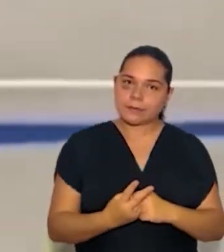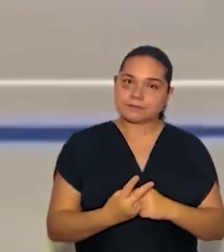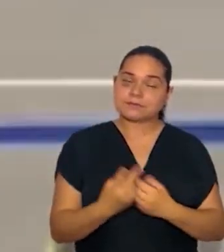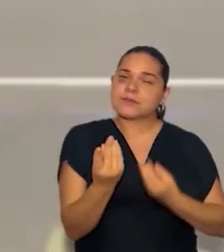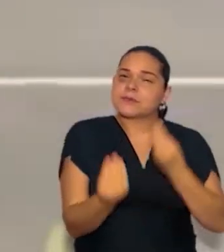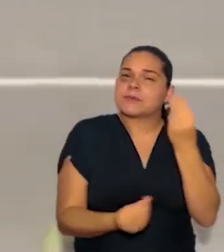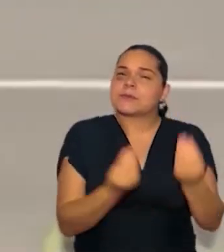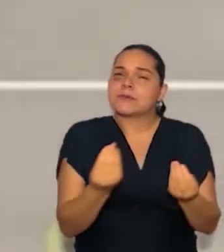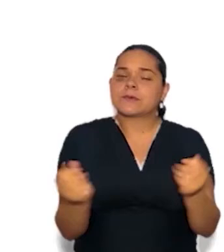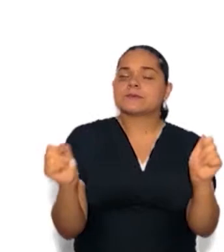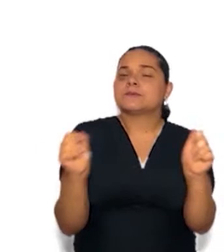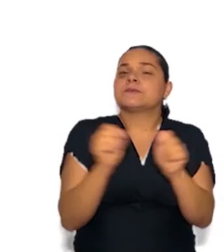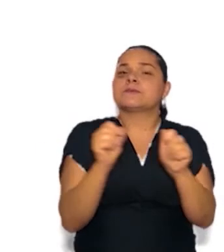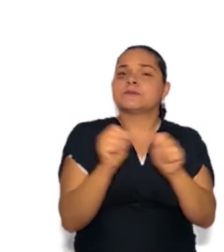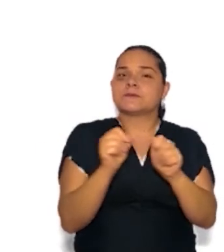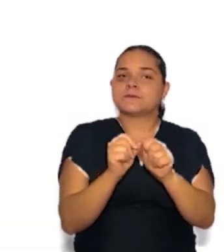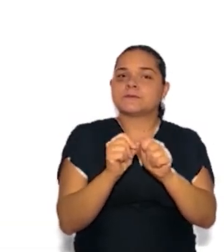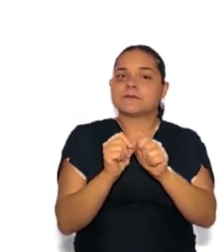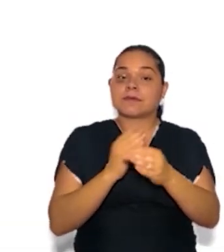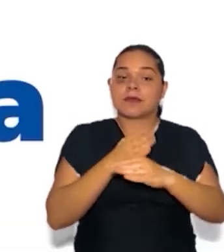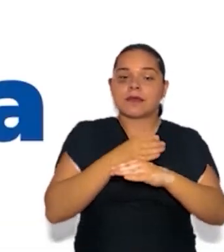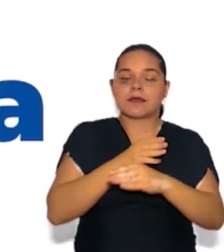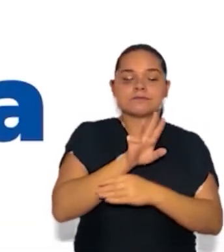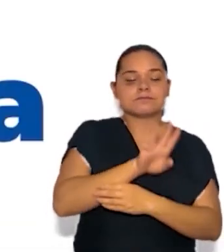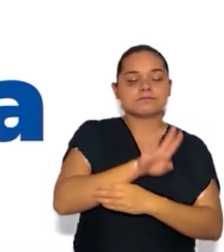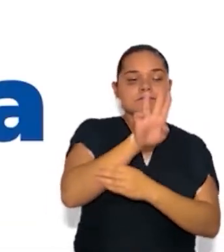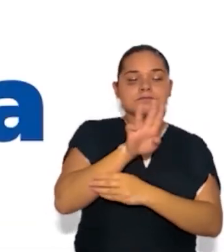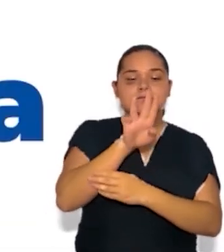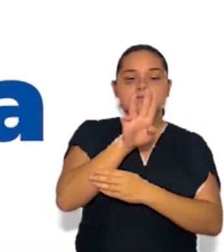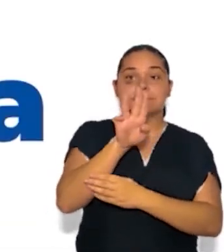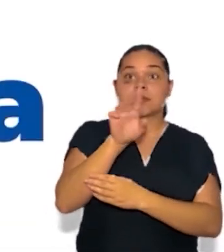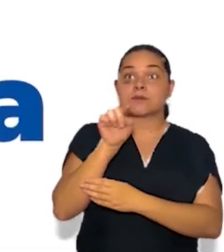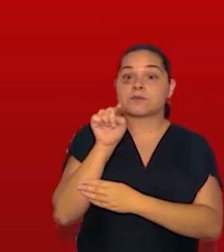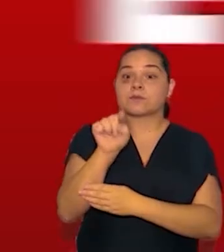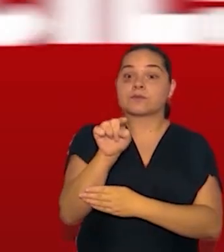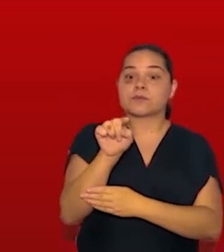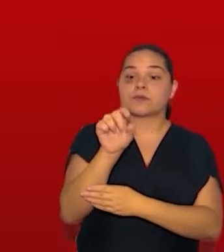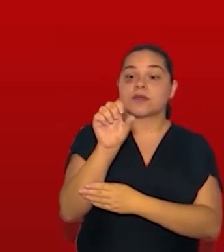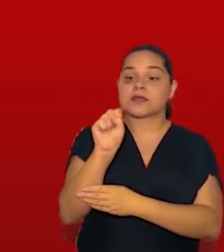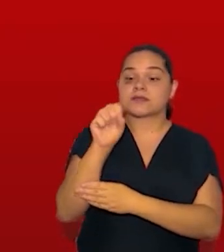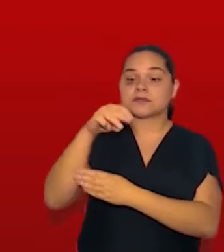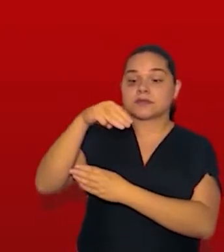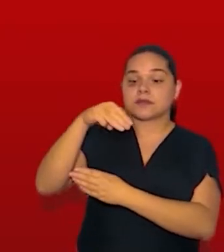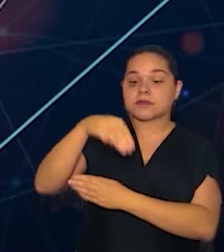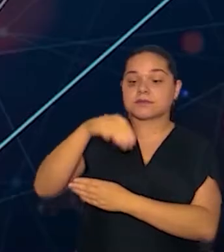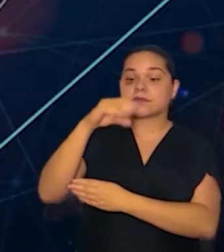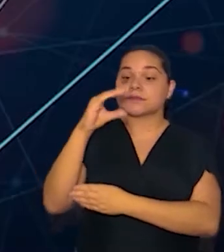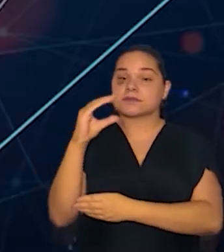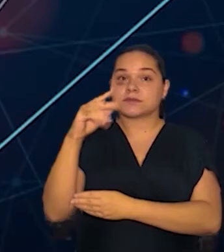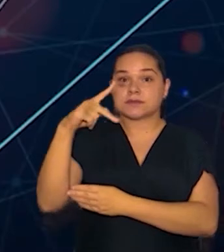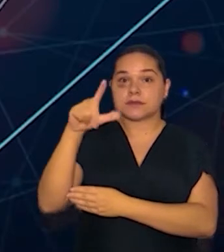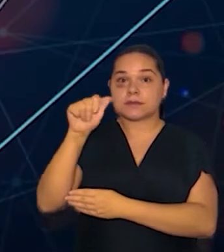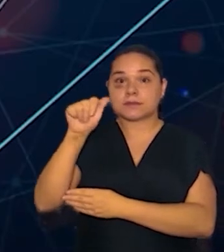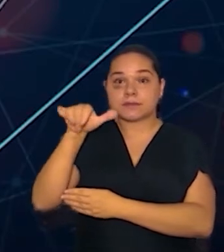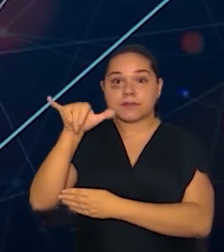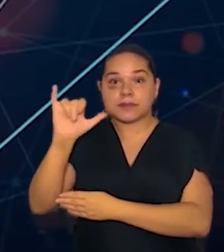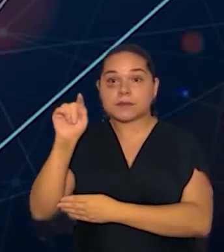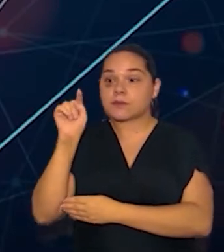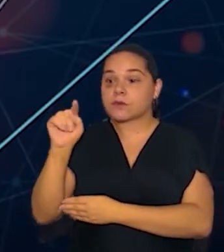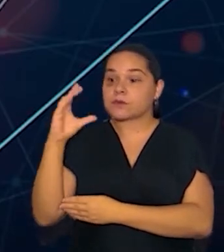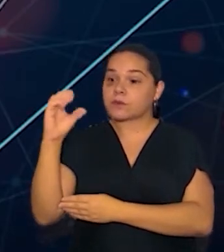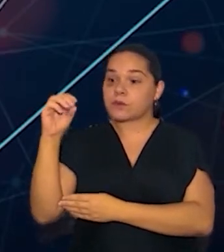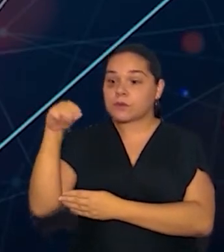não fique para trás e use já o seu SMC Pay Venda Segura. Veja como é fácil. Acesse o